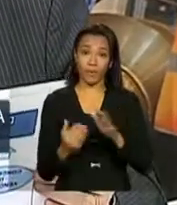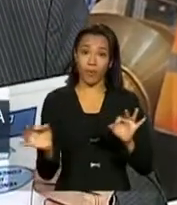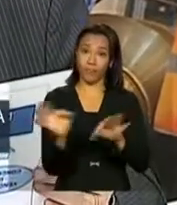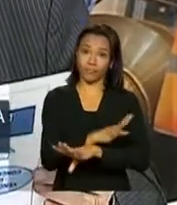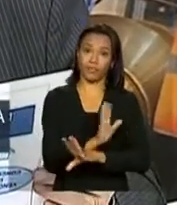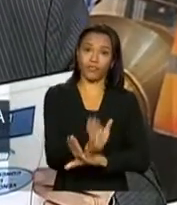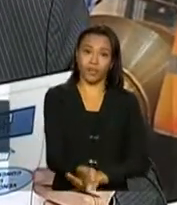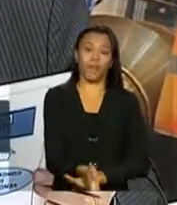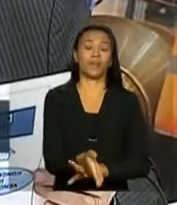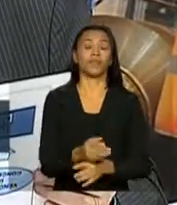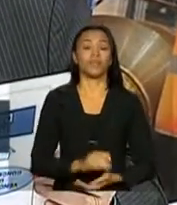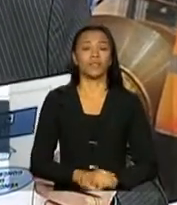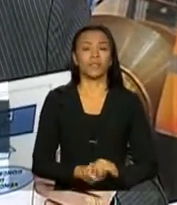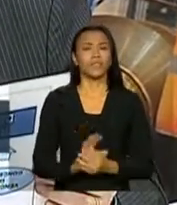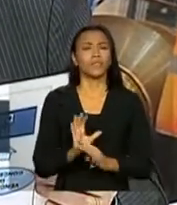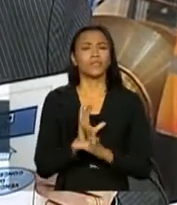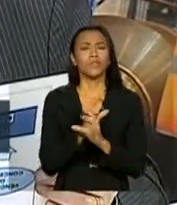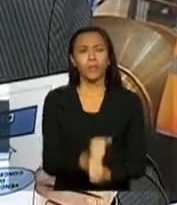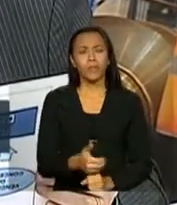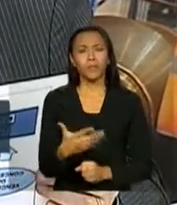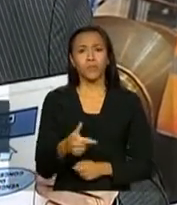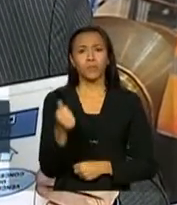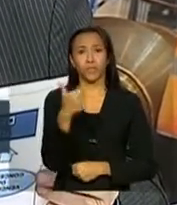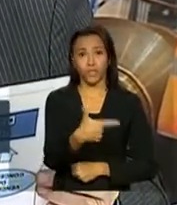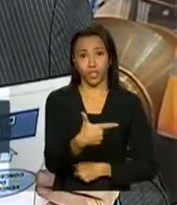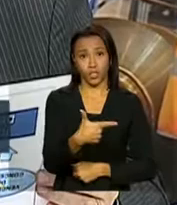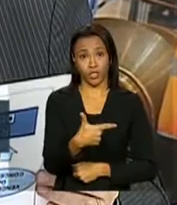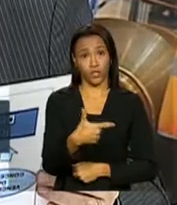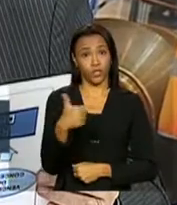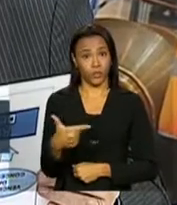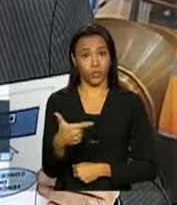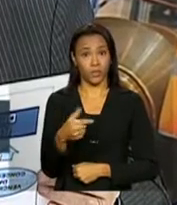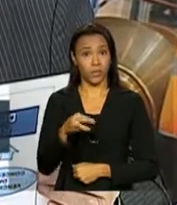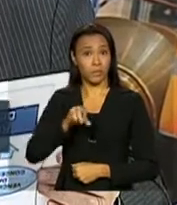concessão, totalizando